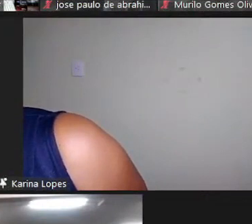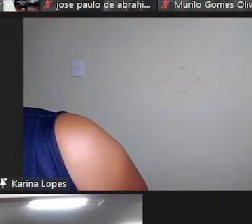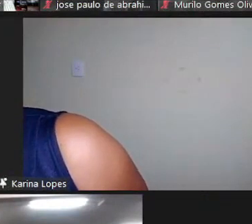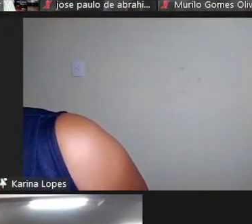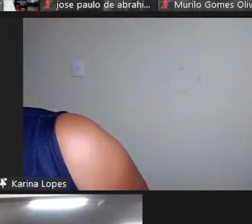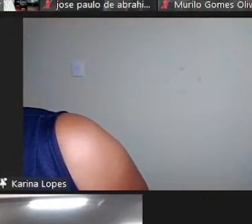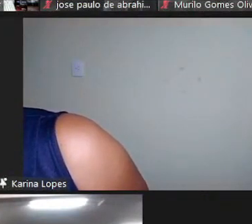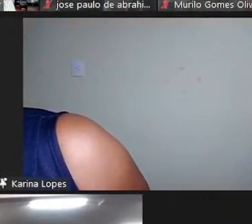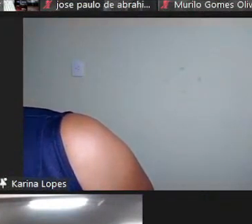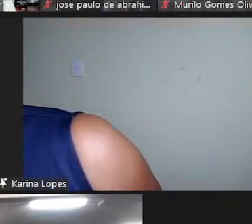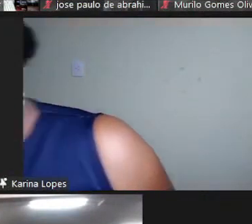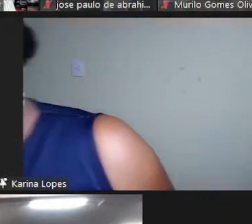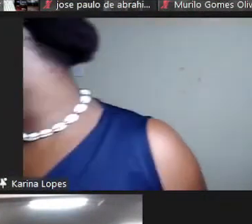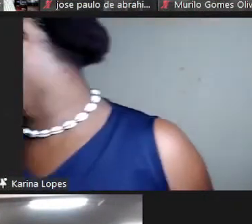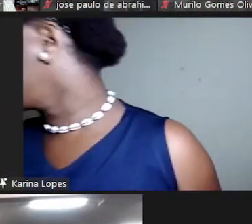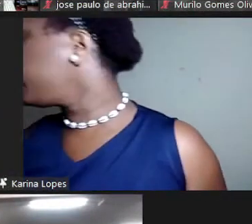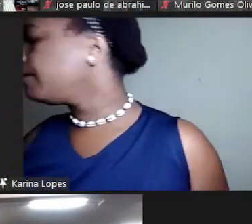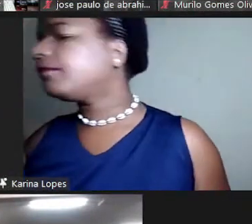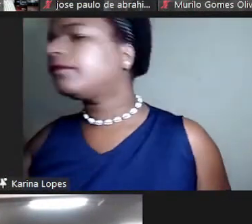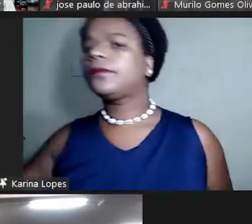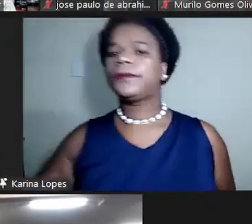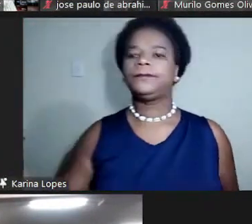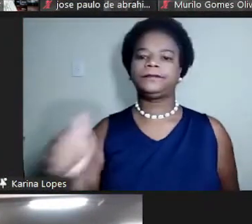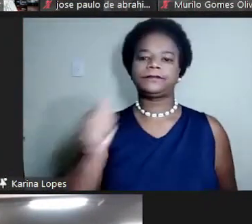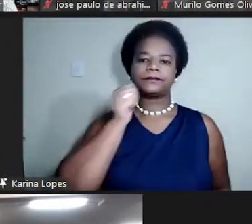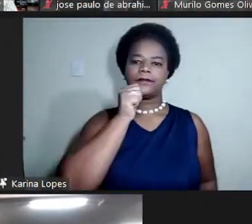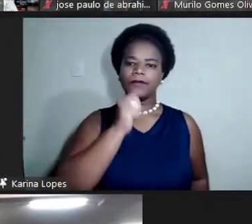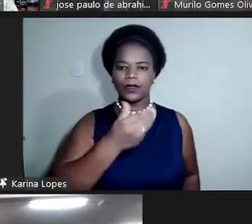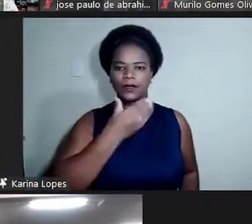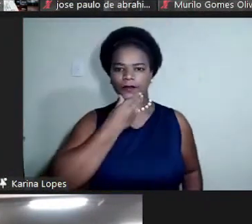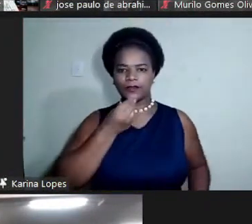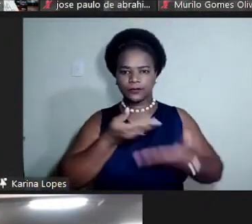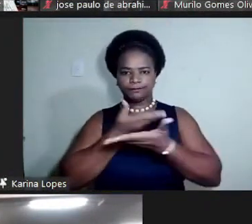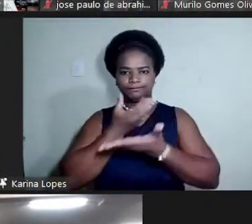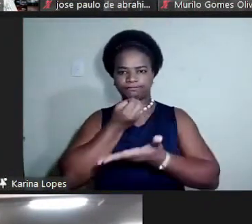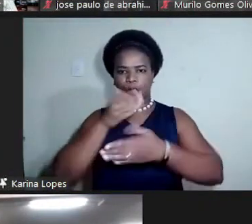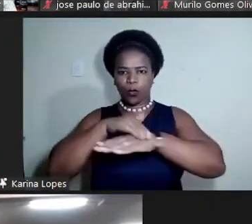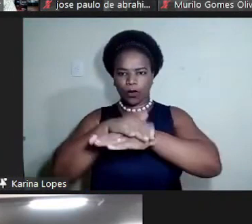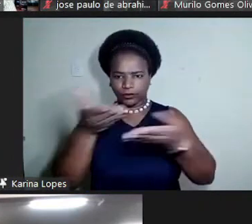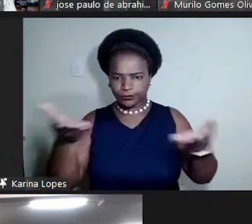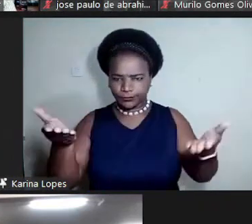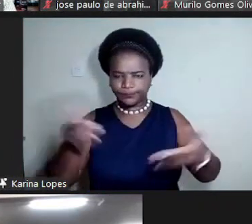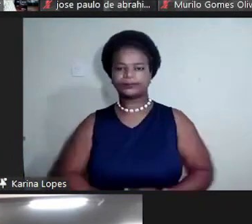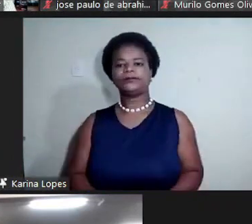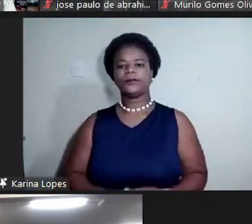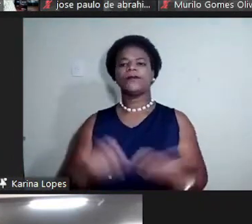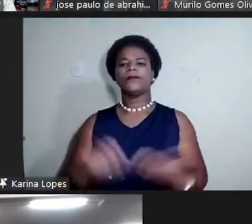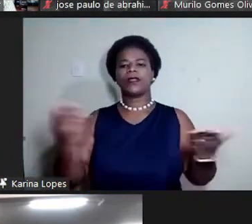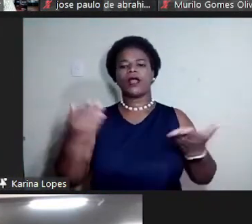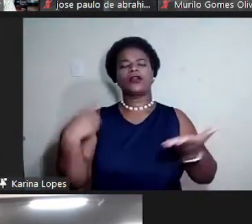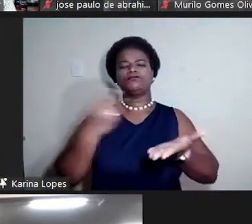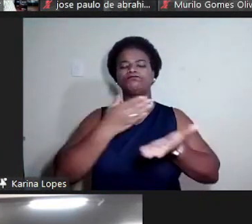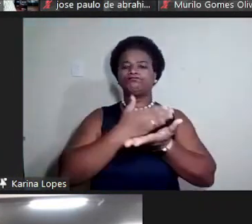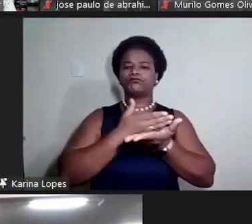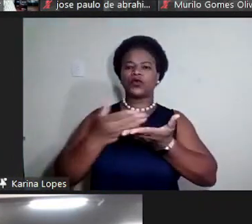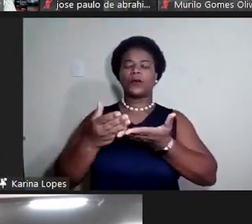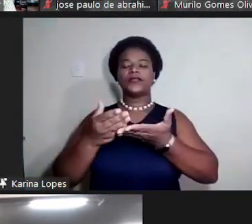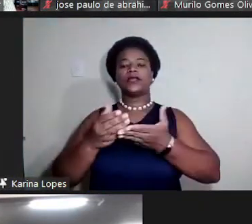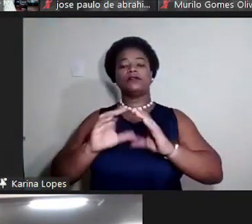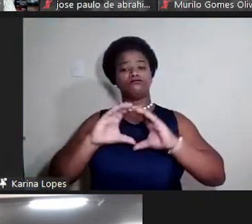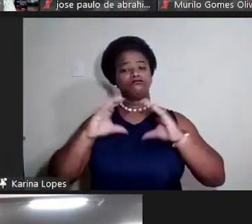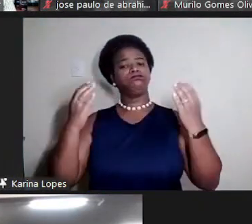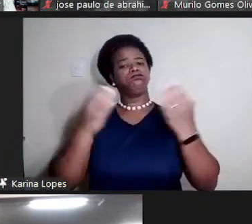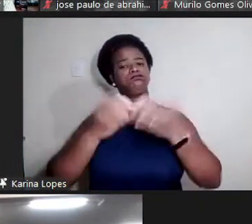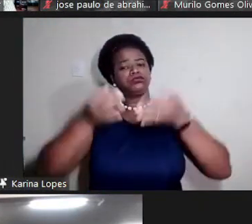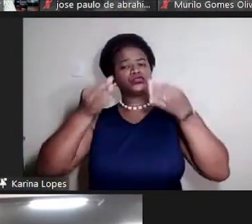Senhoras e senhores, boa noite. Estamos iniciando mais uma sessão solene do Conselho Superior da Universidade Federal de Juiz de Fora,